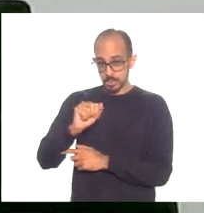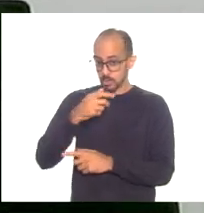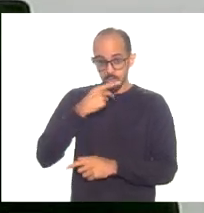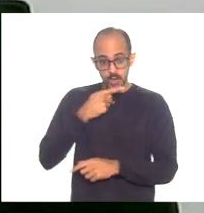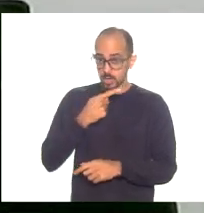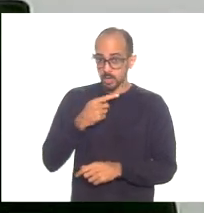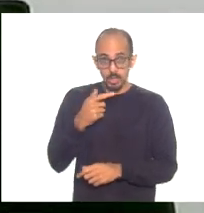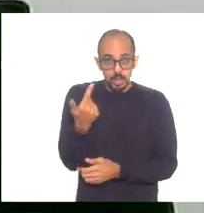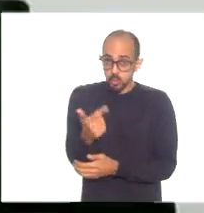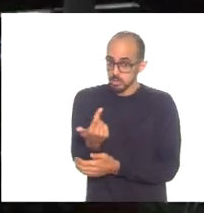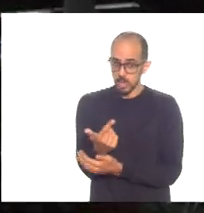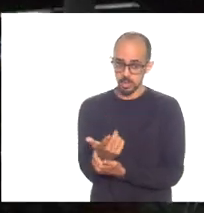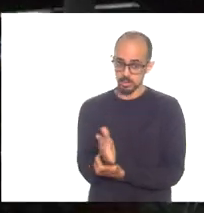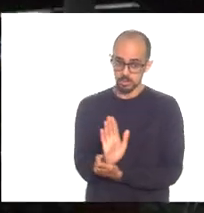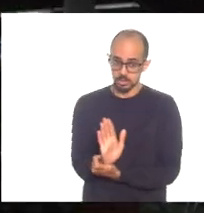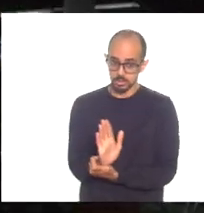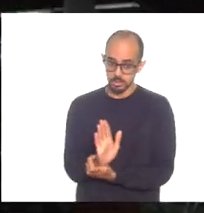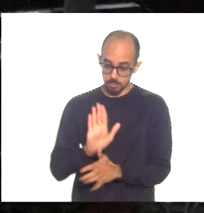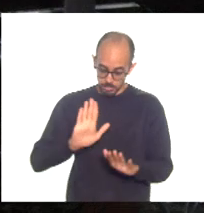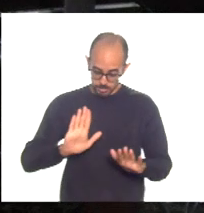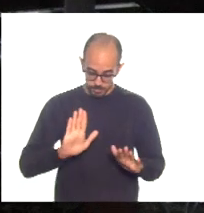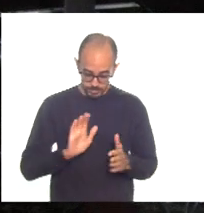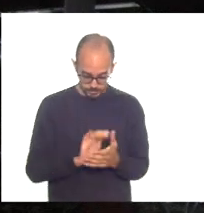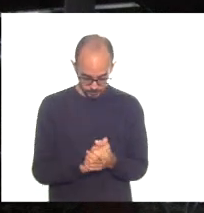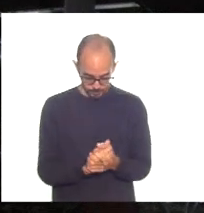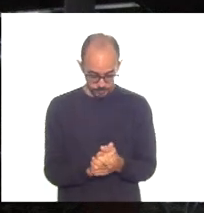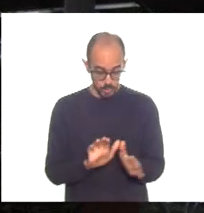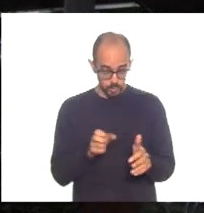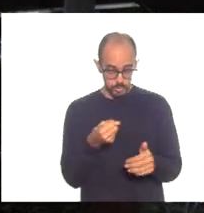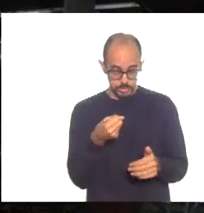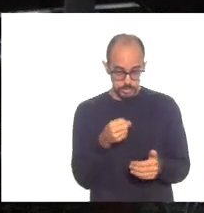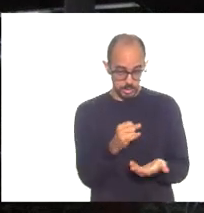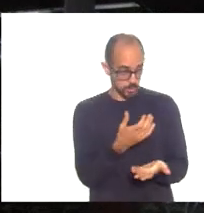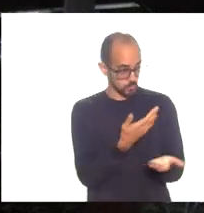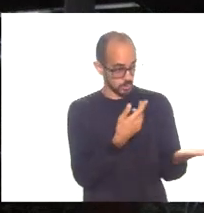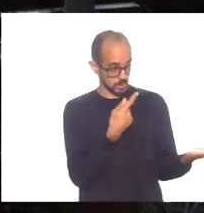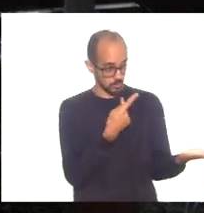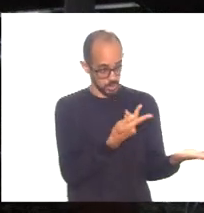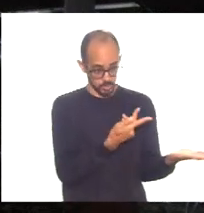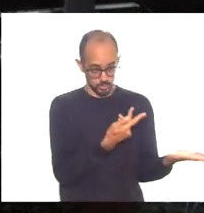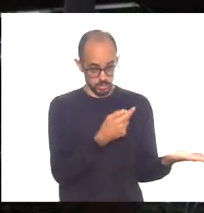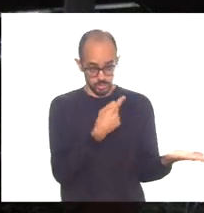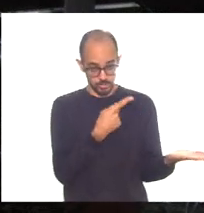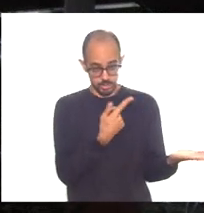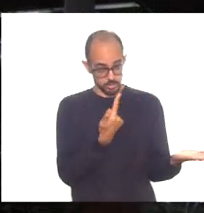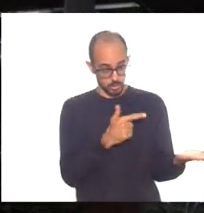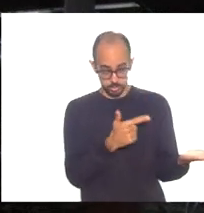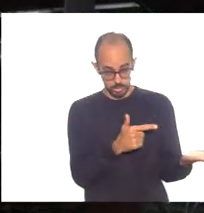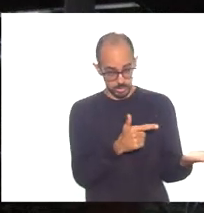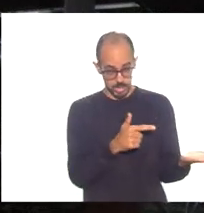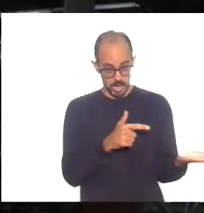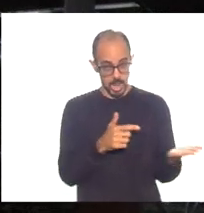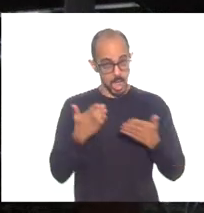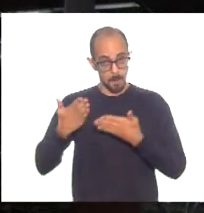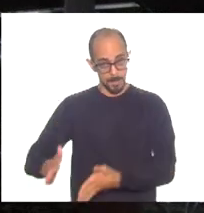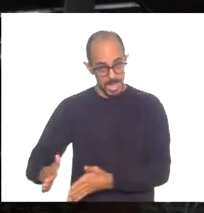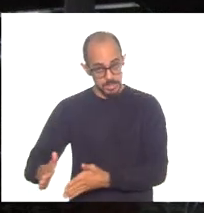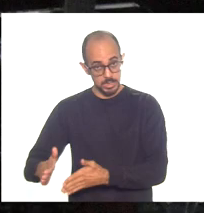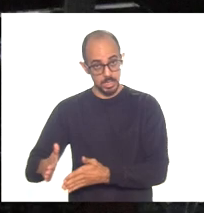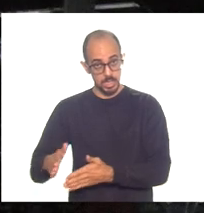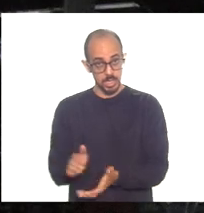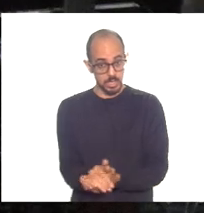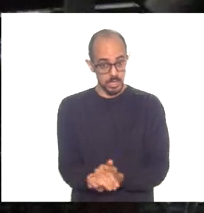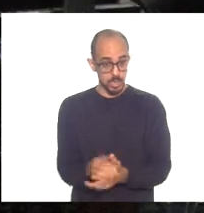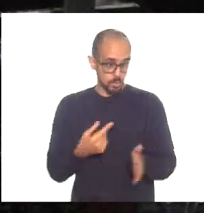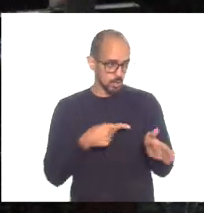ameaça parlamentares. Ah, não, não, mas... Vossa Excelência está dizendo que o governador não ameaçou parlamentar, sim ou não? Isso é o que